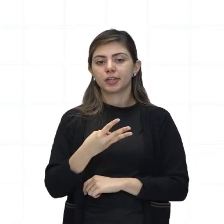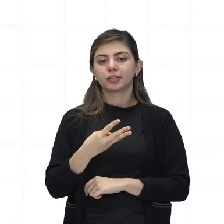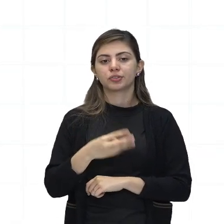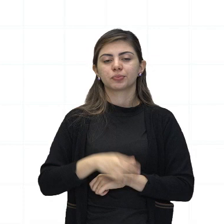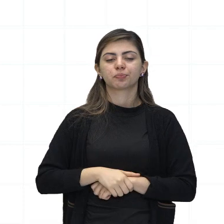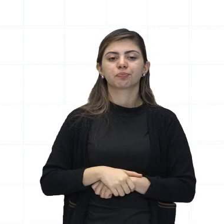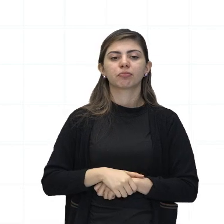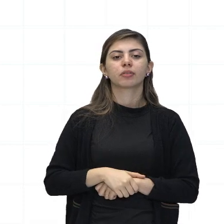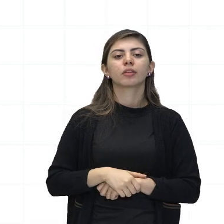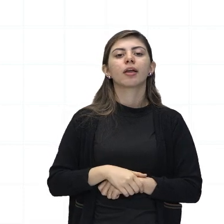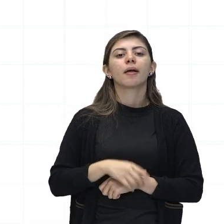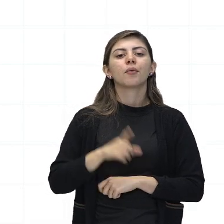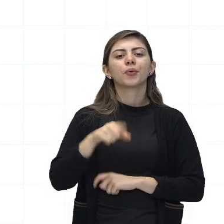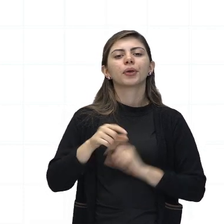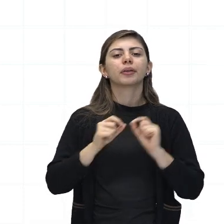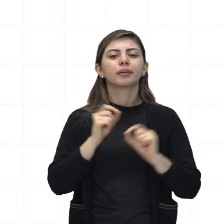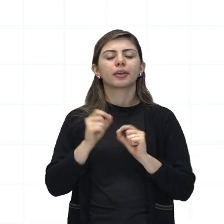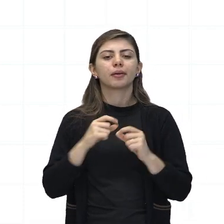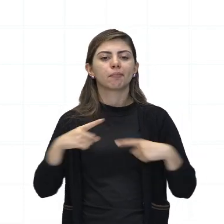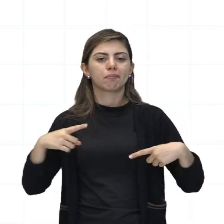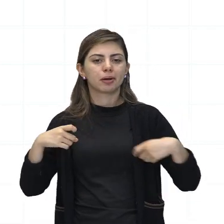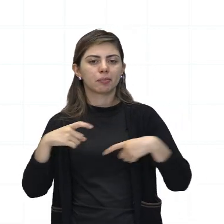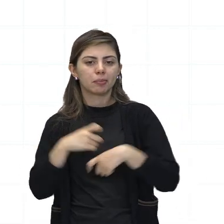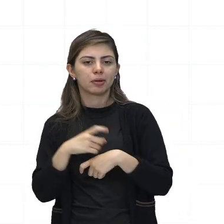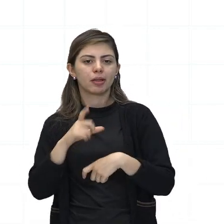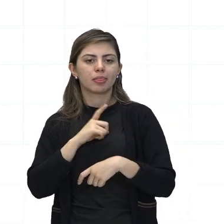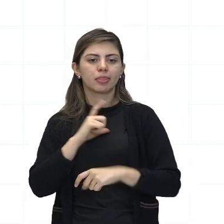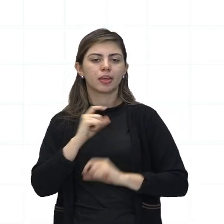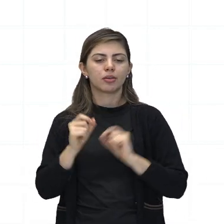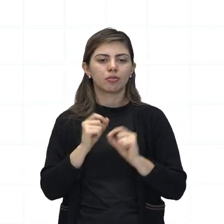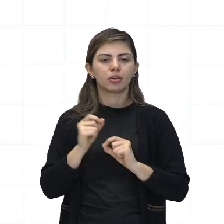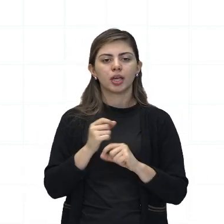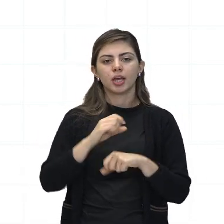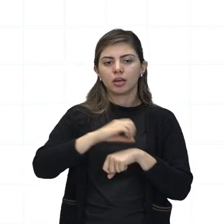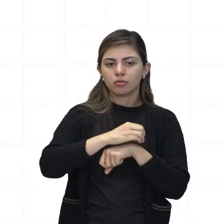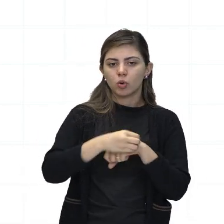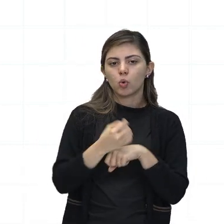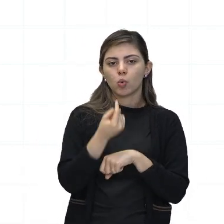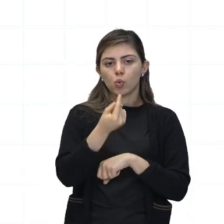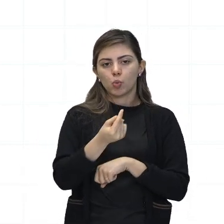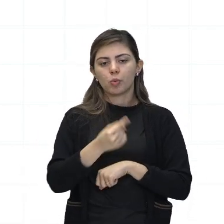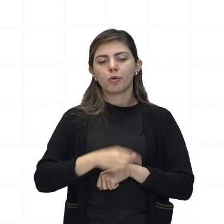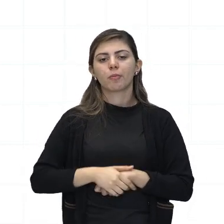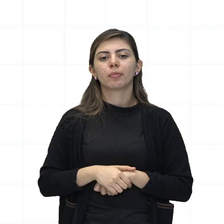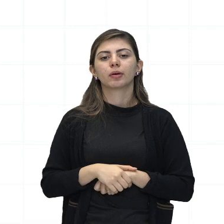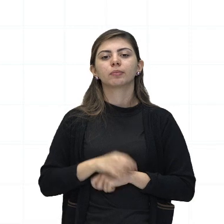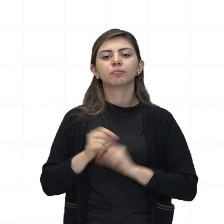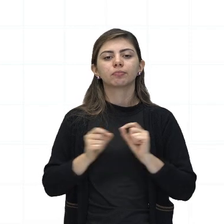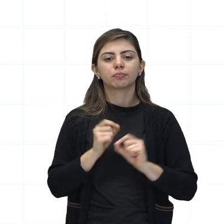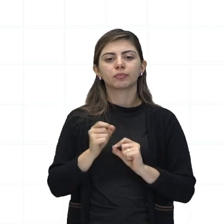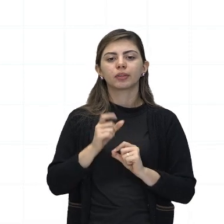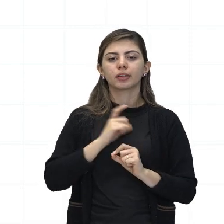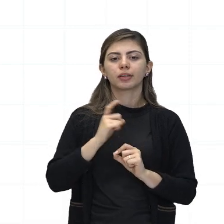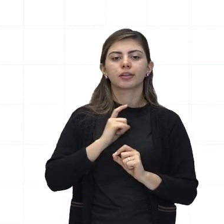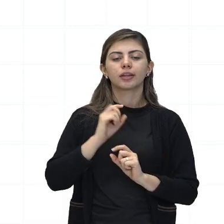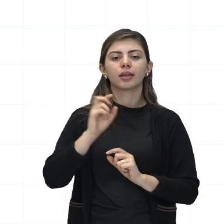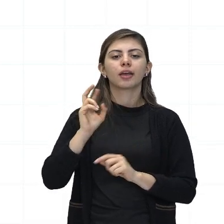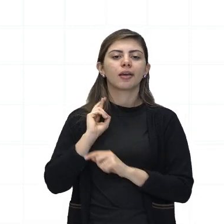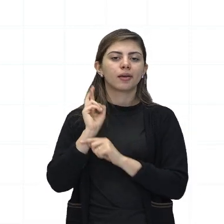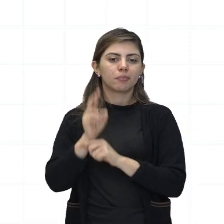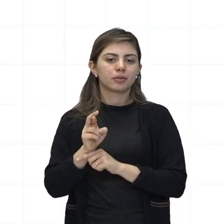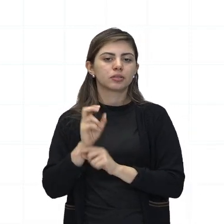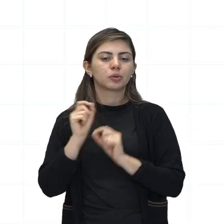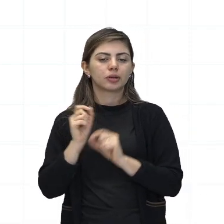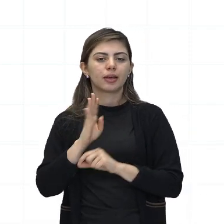bactéria, constituídos por organismos unicelulares, procariontes, tendo como representante